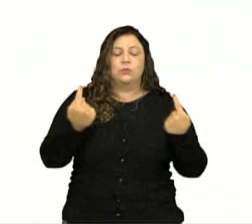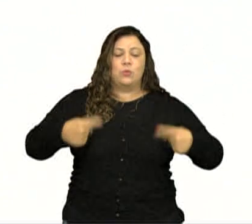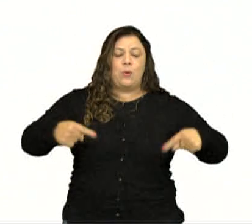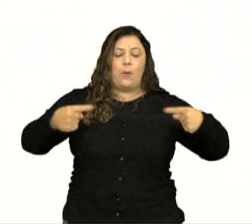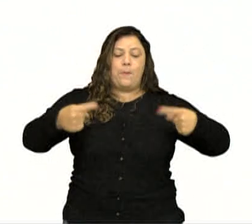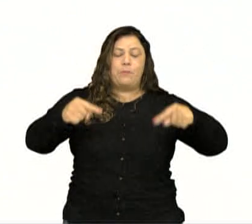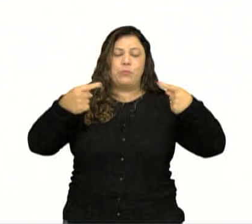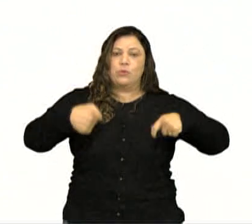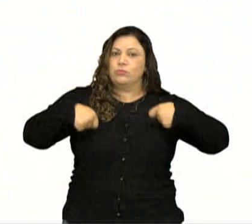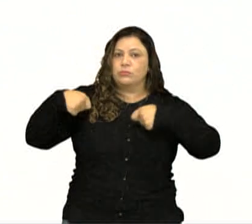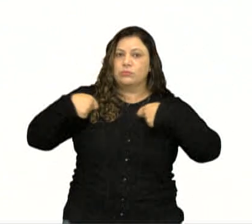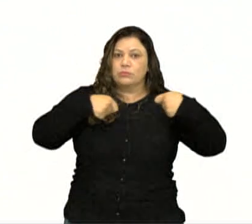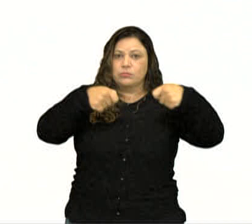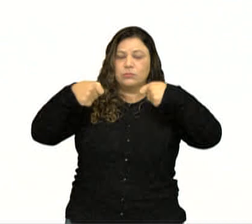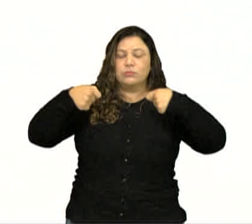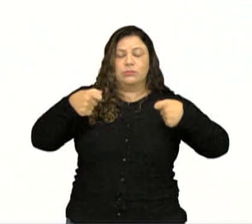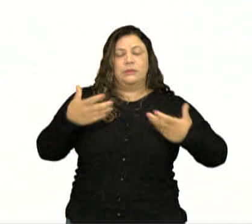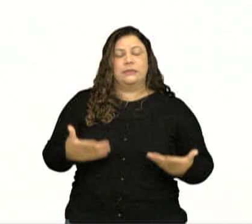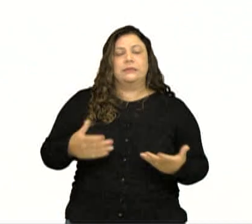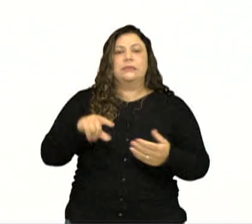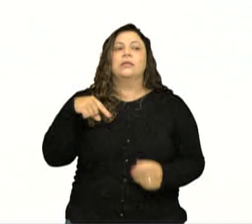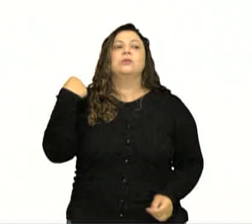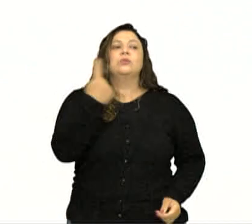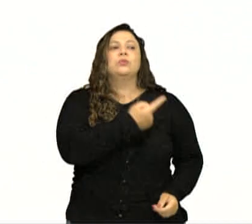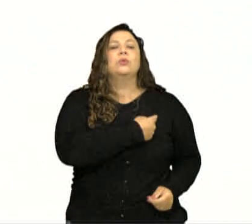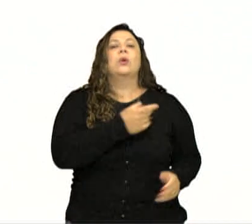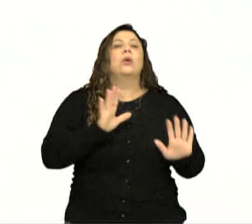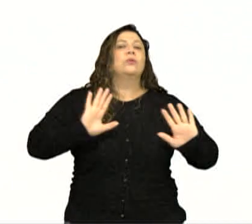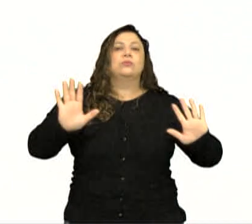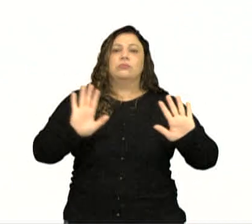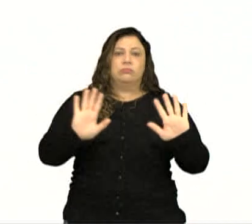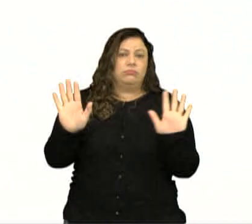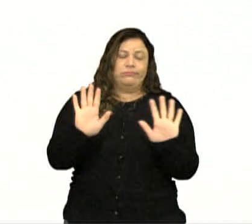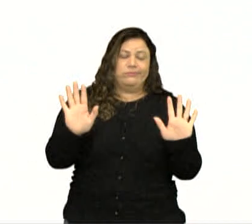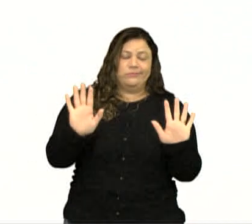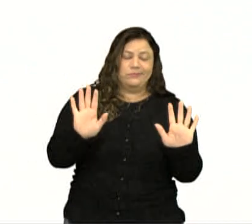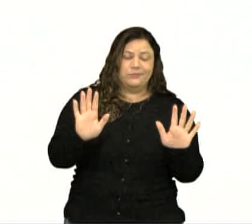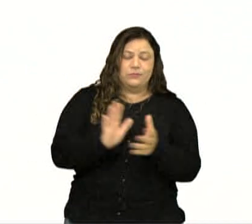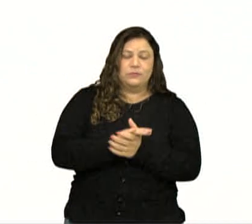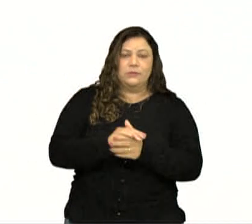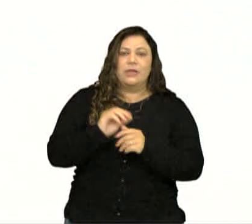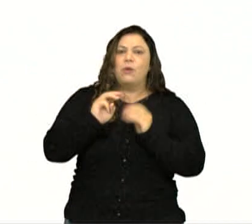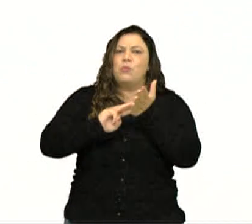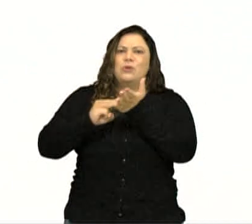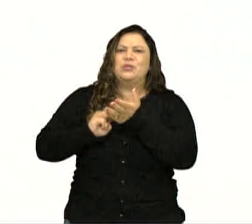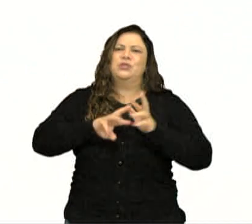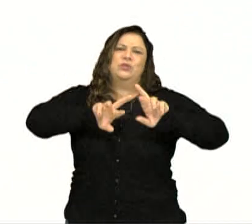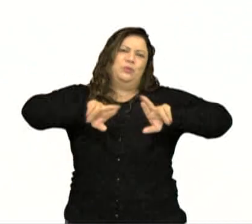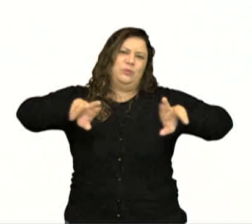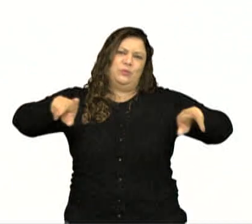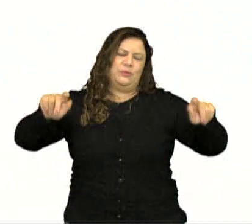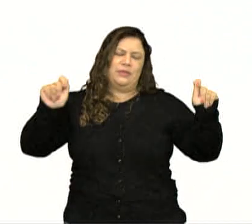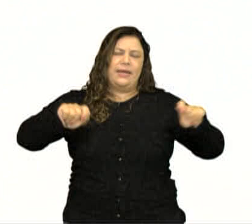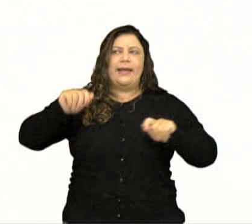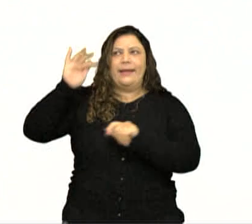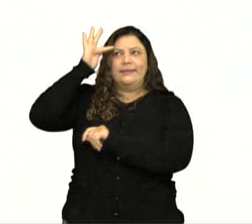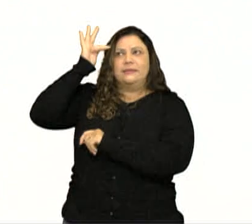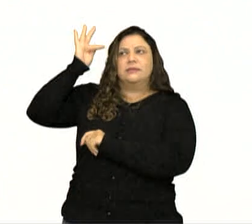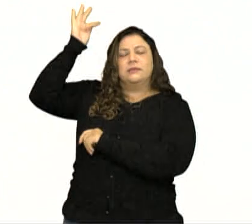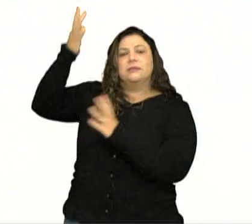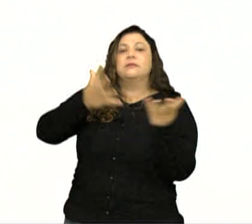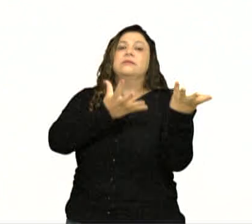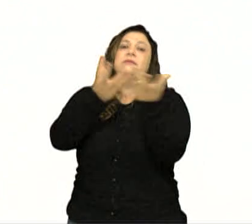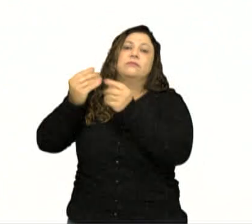da necessidade. Nós não somos causados por nada. Essa é a ideia tradicional em filosofia. Muitos